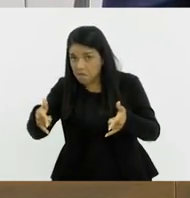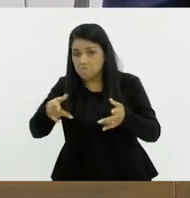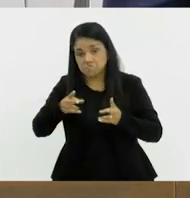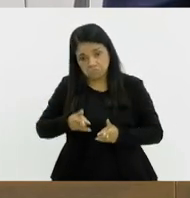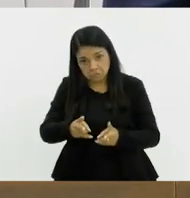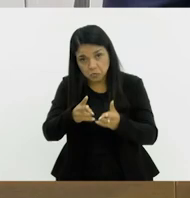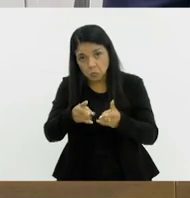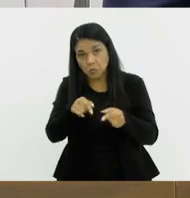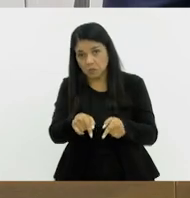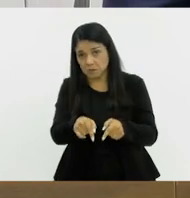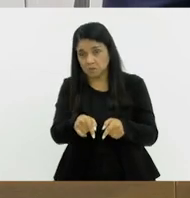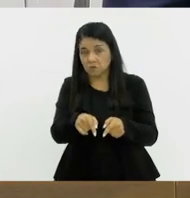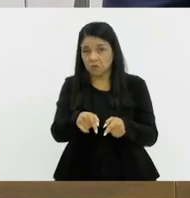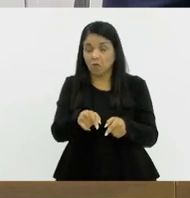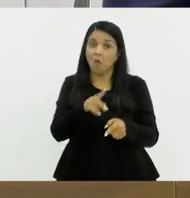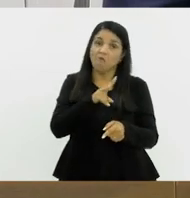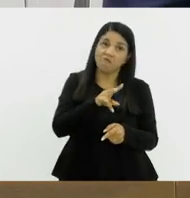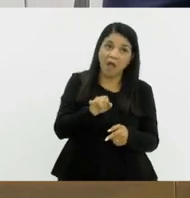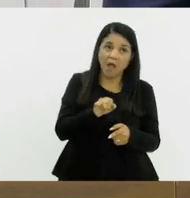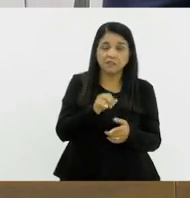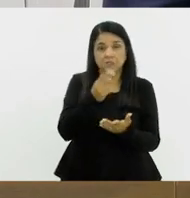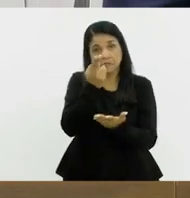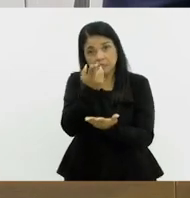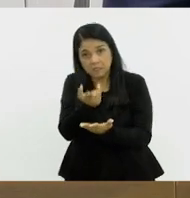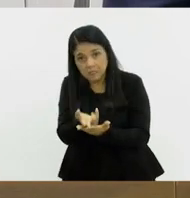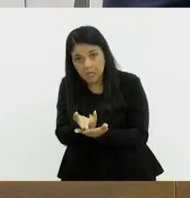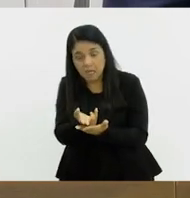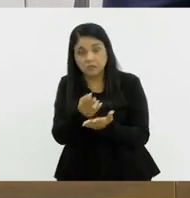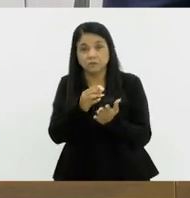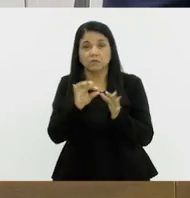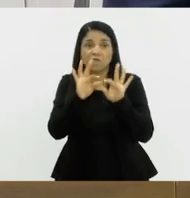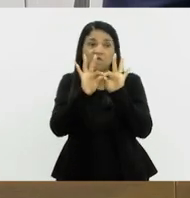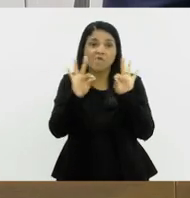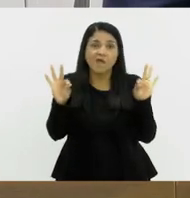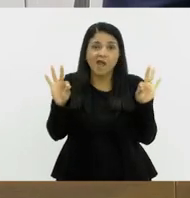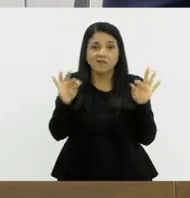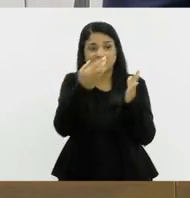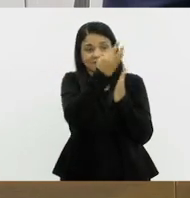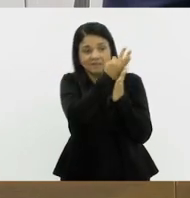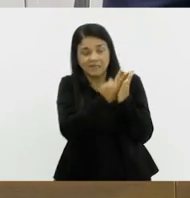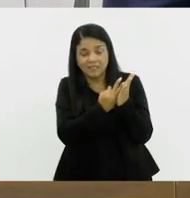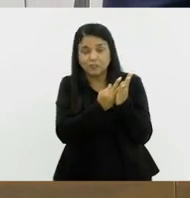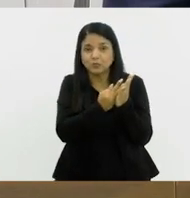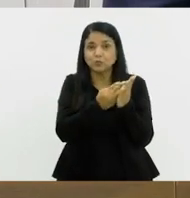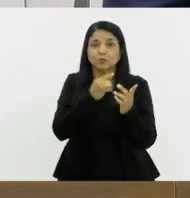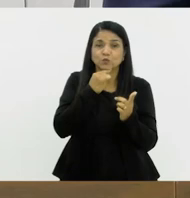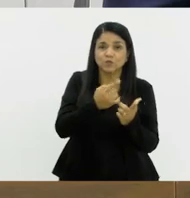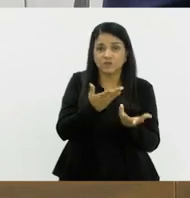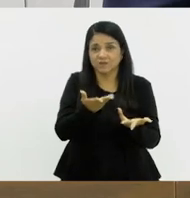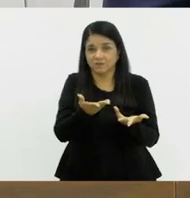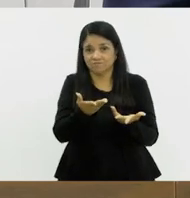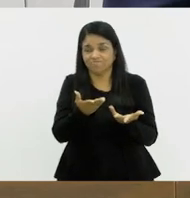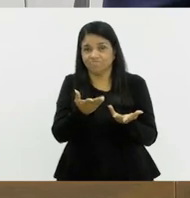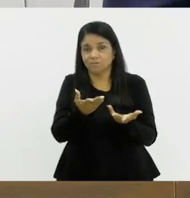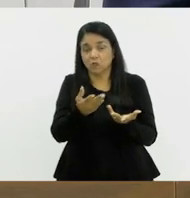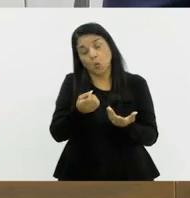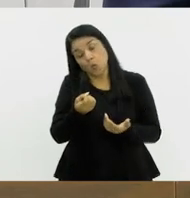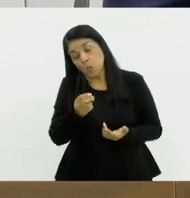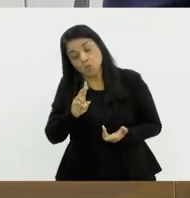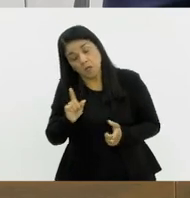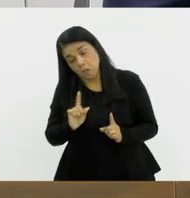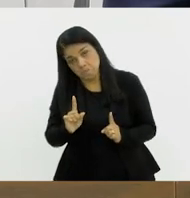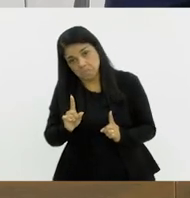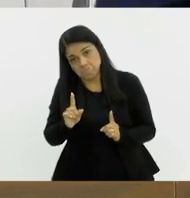internado, ou vai ser internado, ou, né, porque. Ou não, ou a gente pode chegar à conclusão de que não